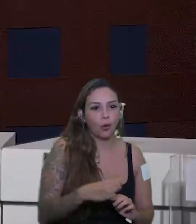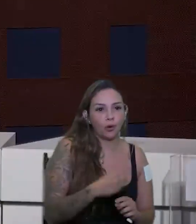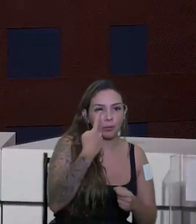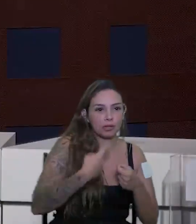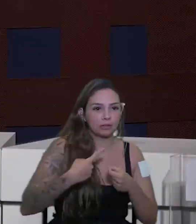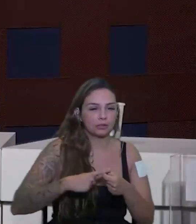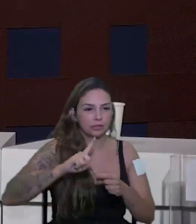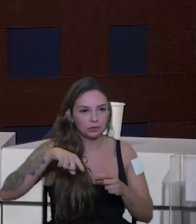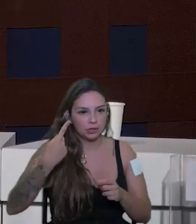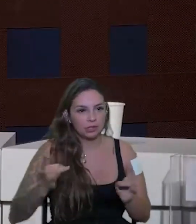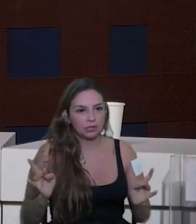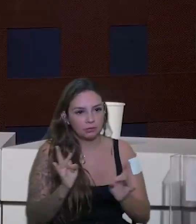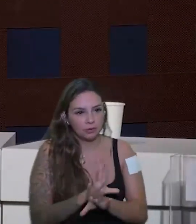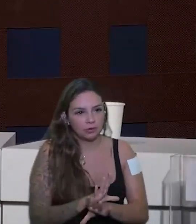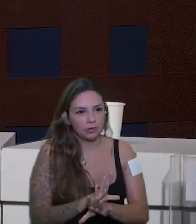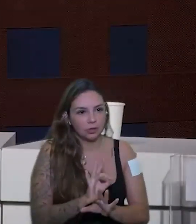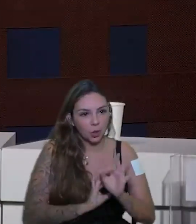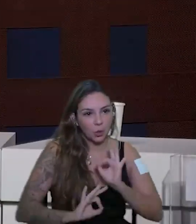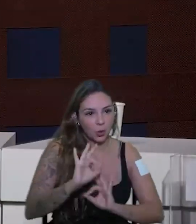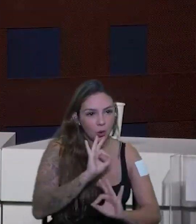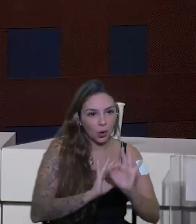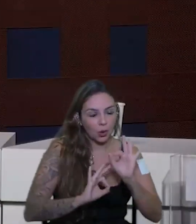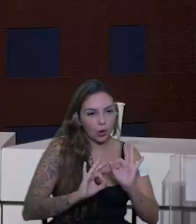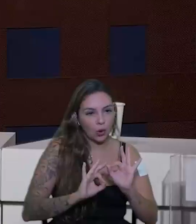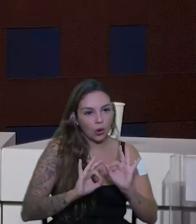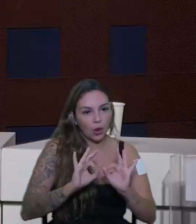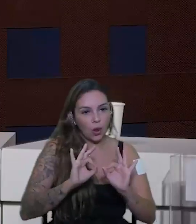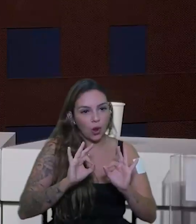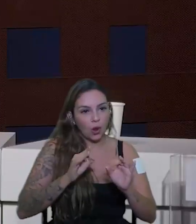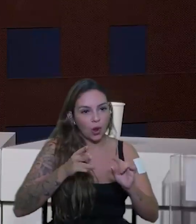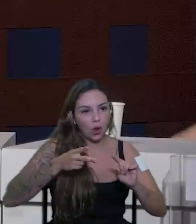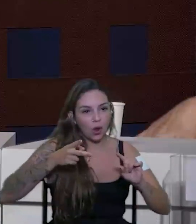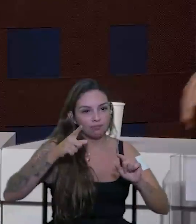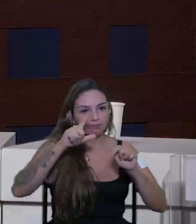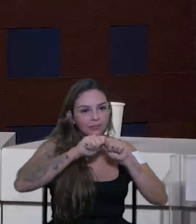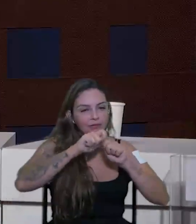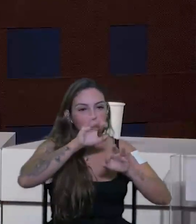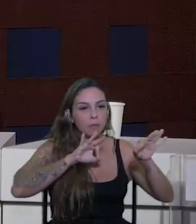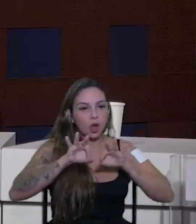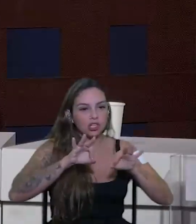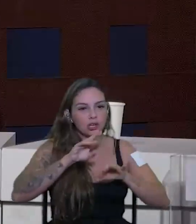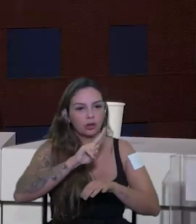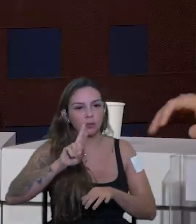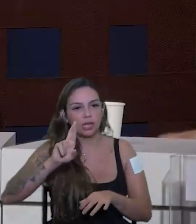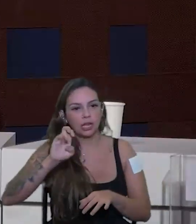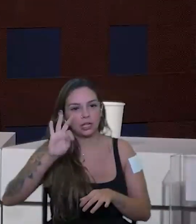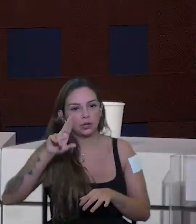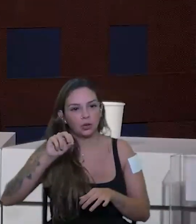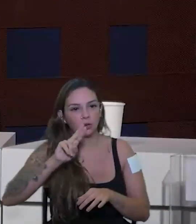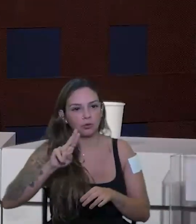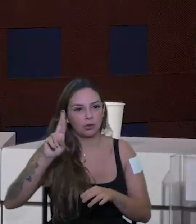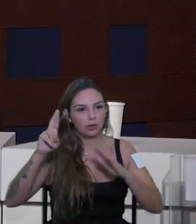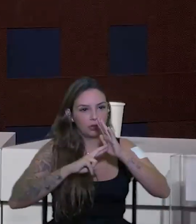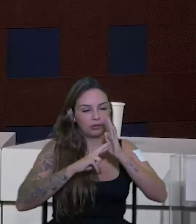uma cidade. E depois que terminou de uma maneira muito organizada, teve uma operação chamada Operação Retorno, que era assim, cheio de ônibus na rodoviária, e